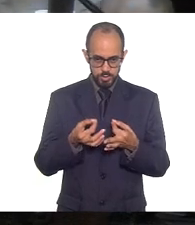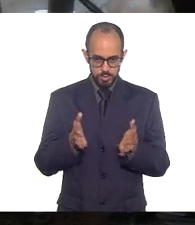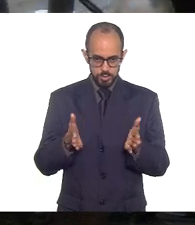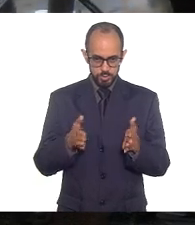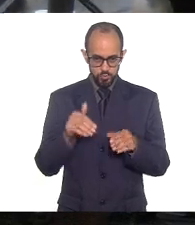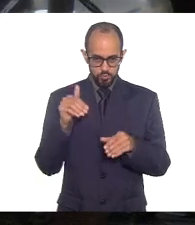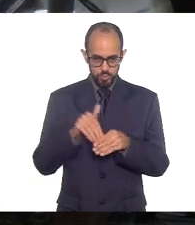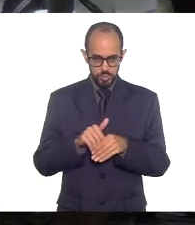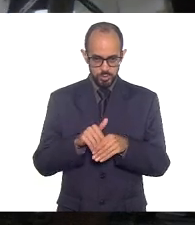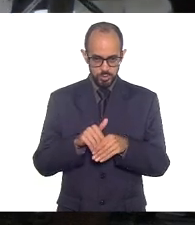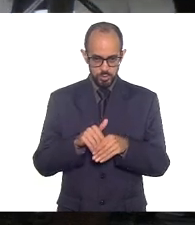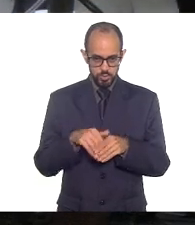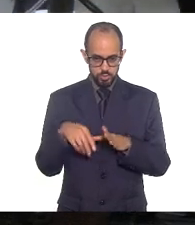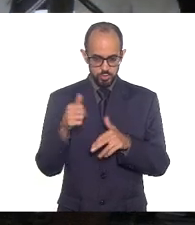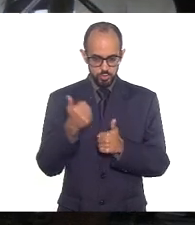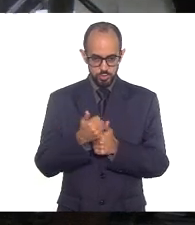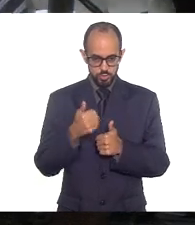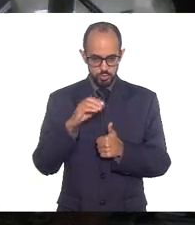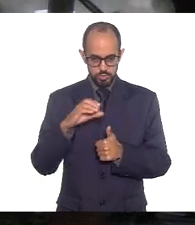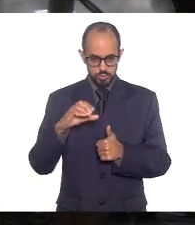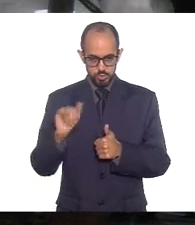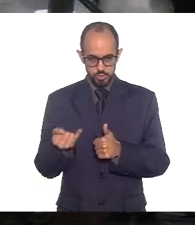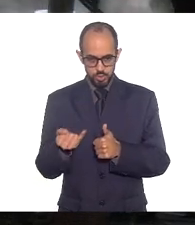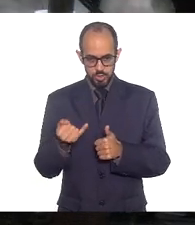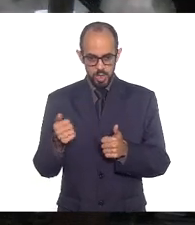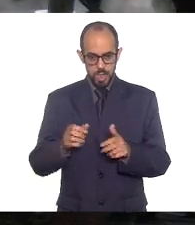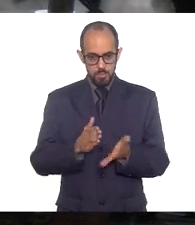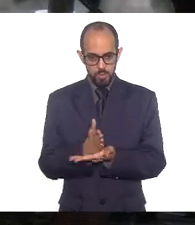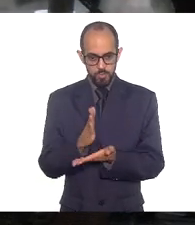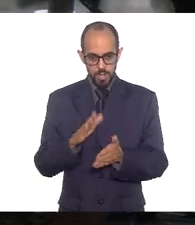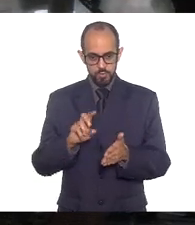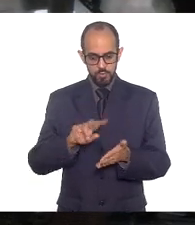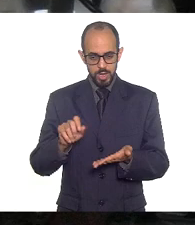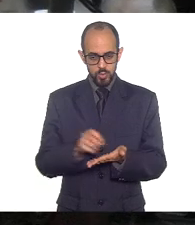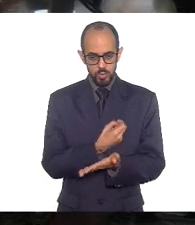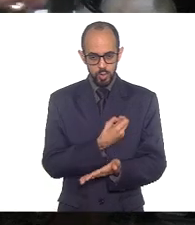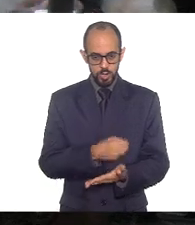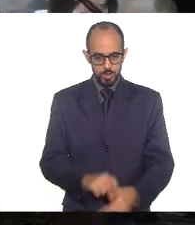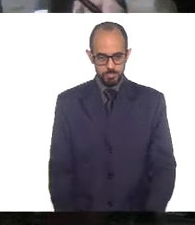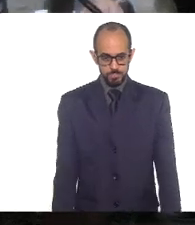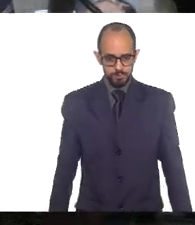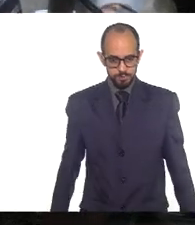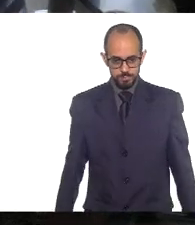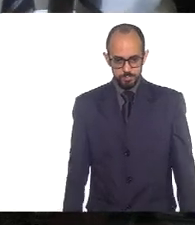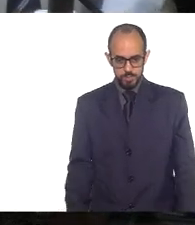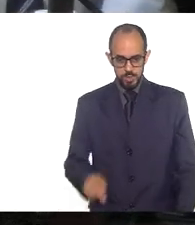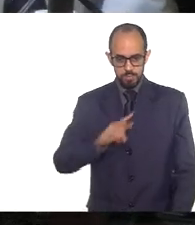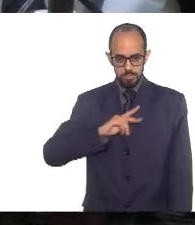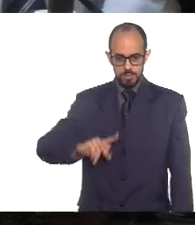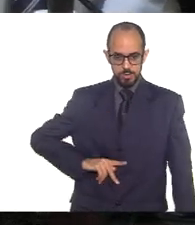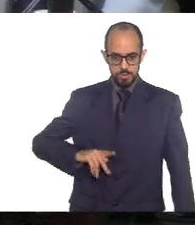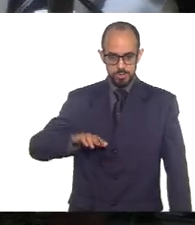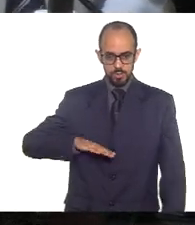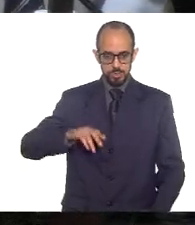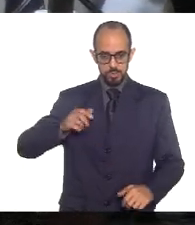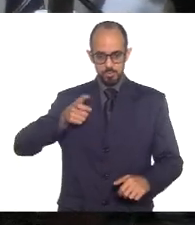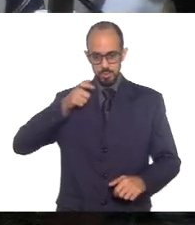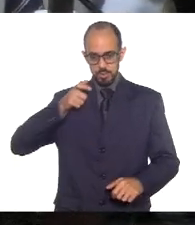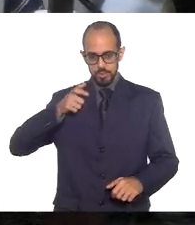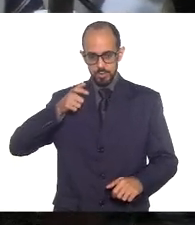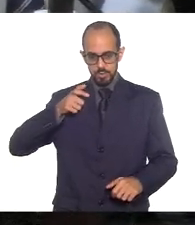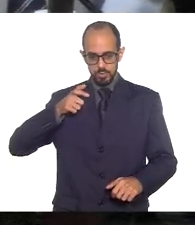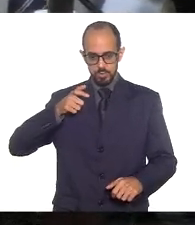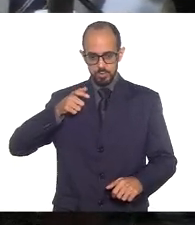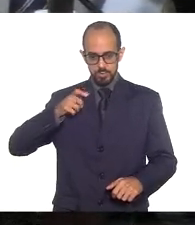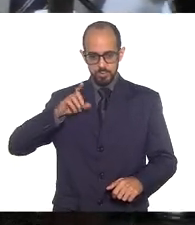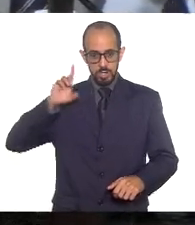em votação subjetivo da ccj seus que aprova resolução aprovada vai autora presidente da chama atenção presença chama